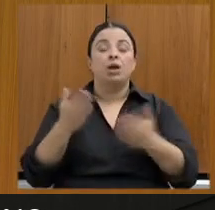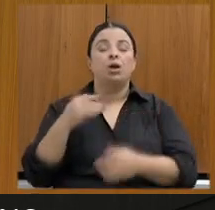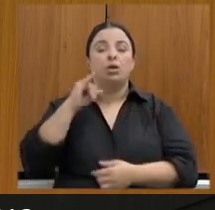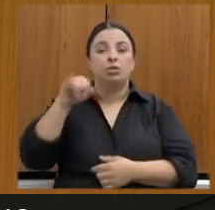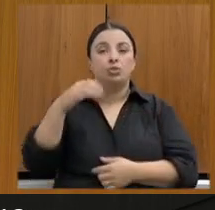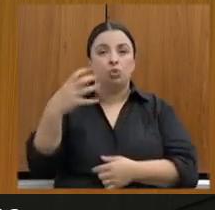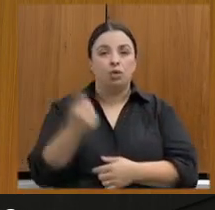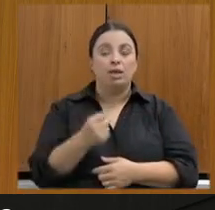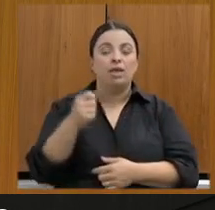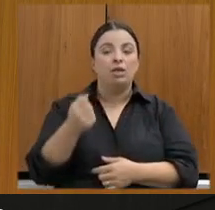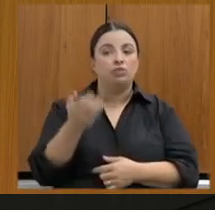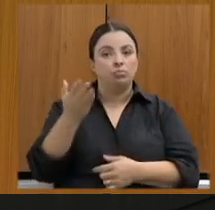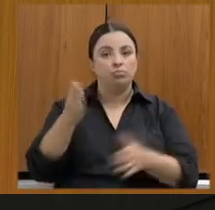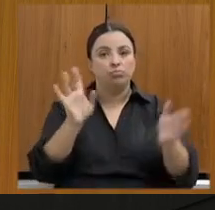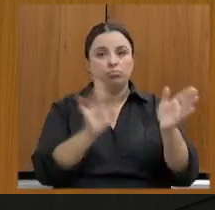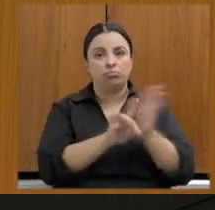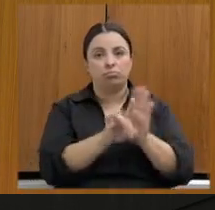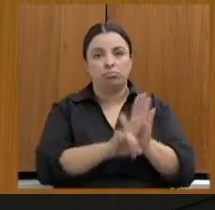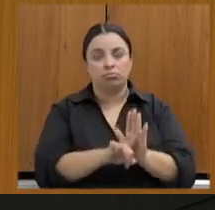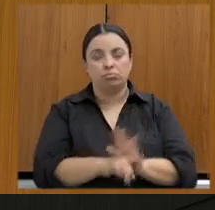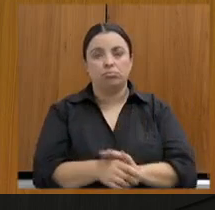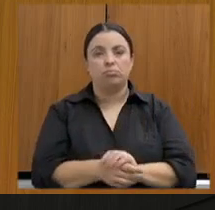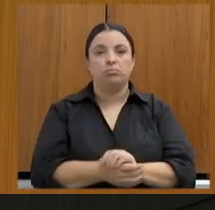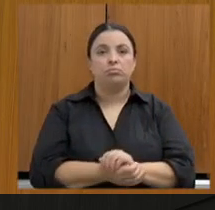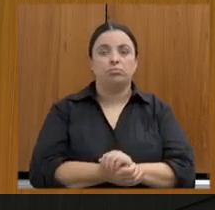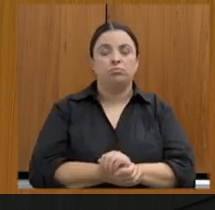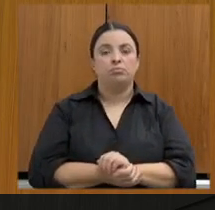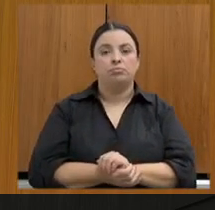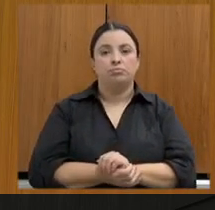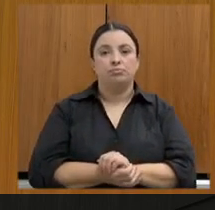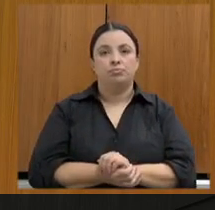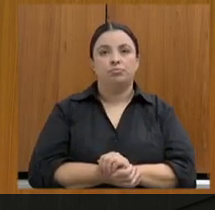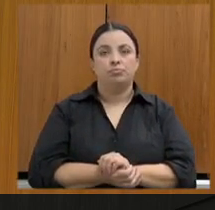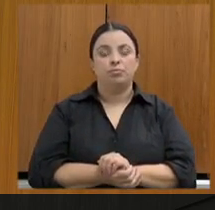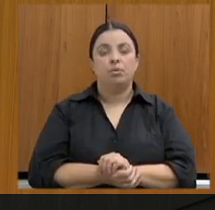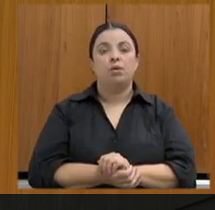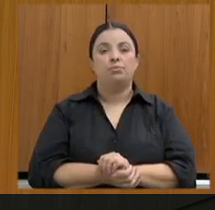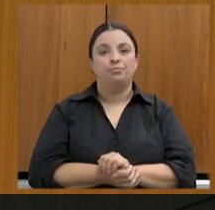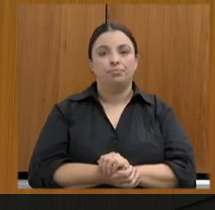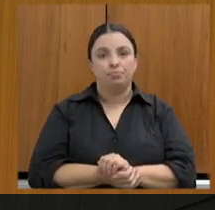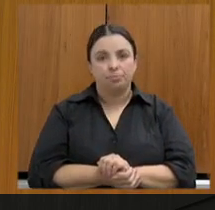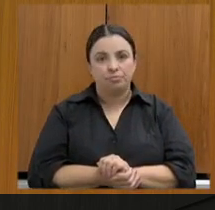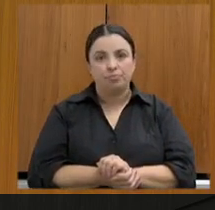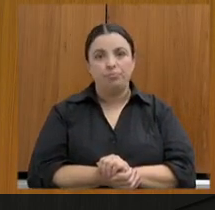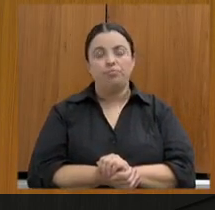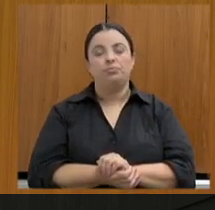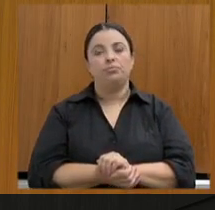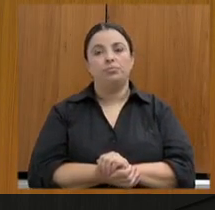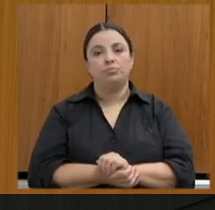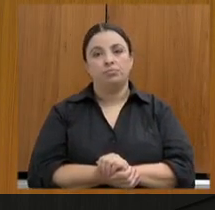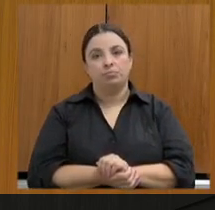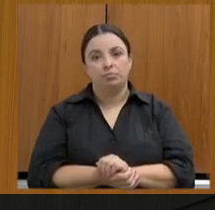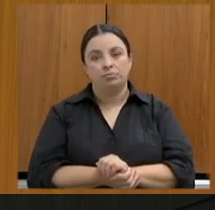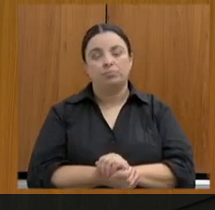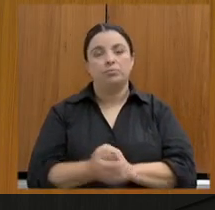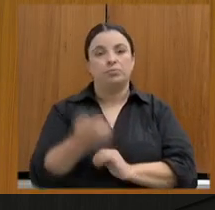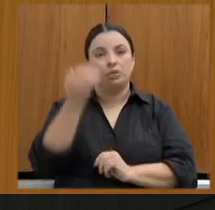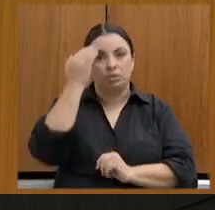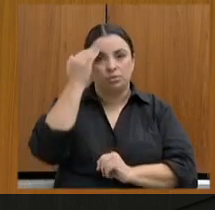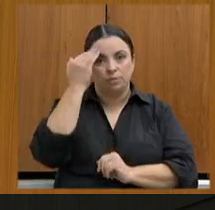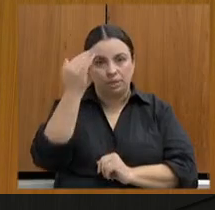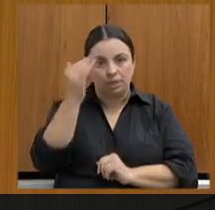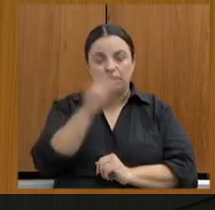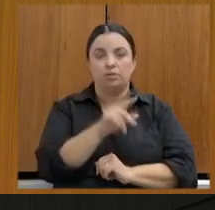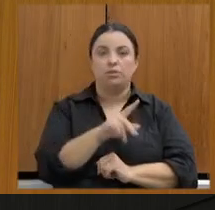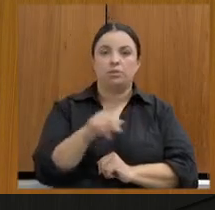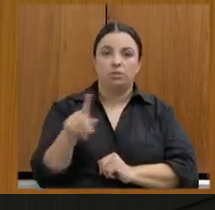os seus questionamentos acelerar palavra Deputado João Leite bem muito muito obrigado